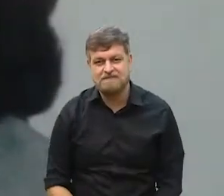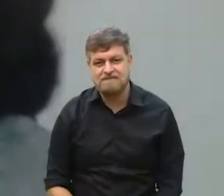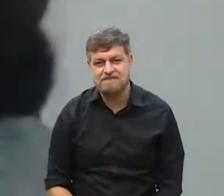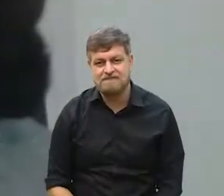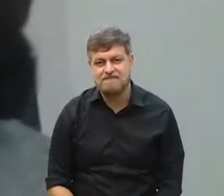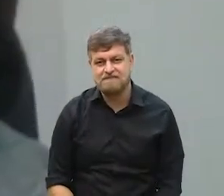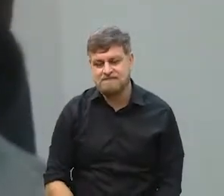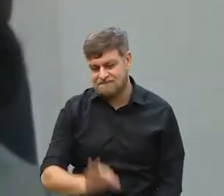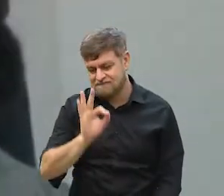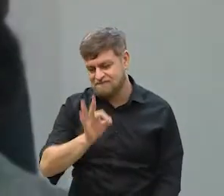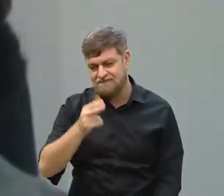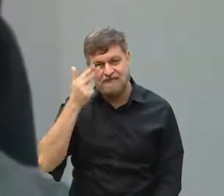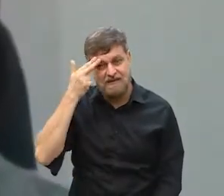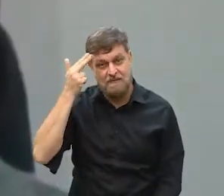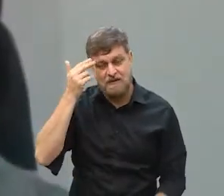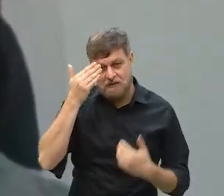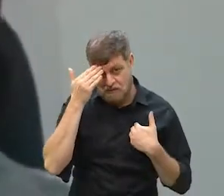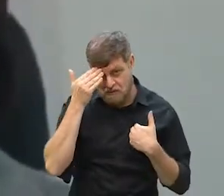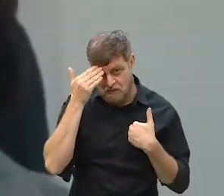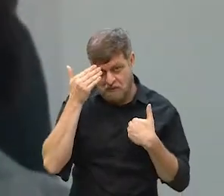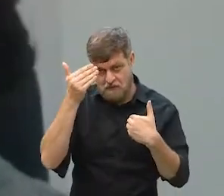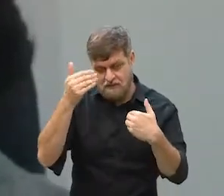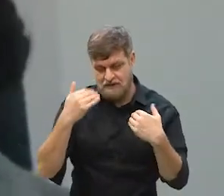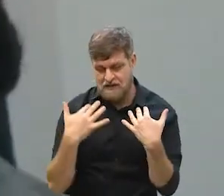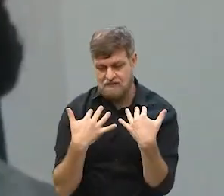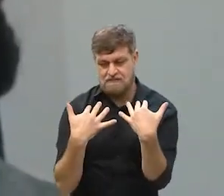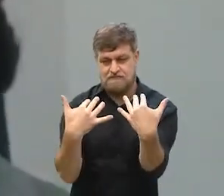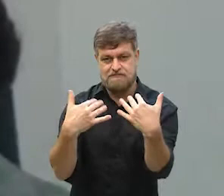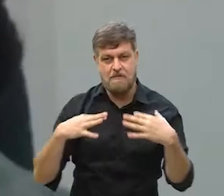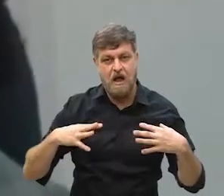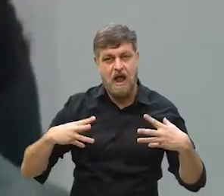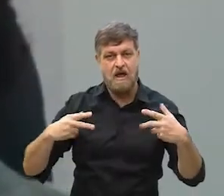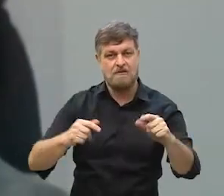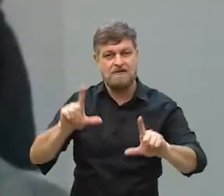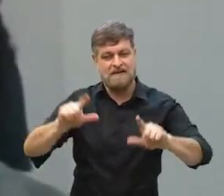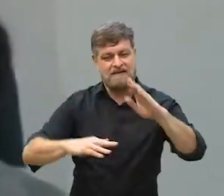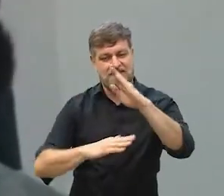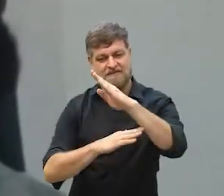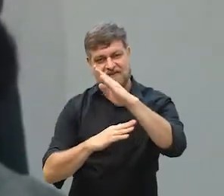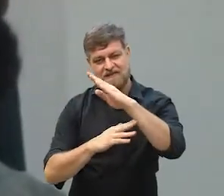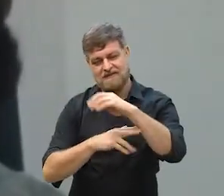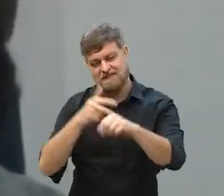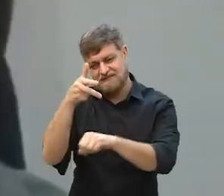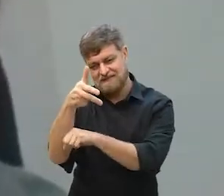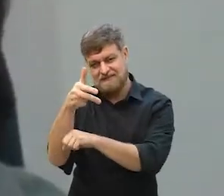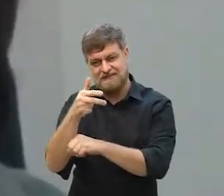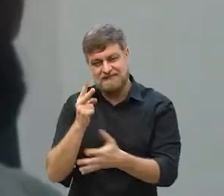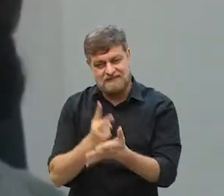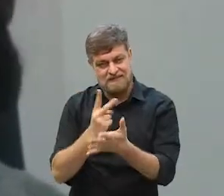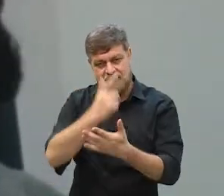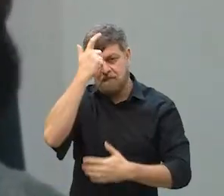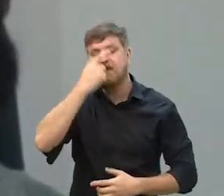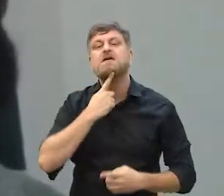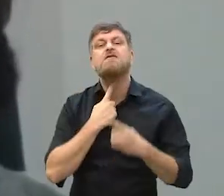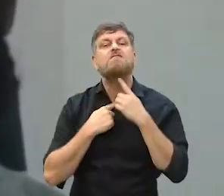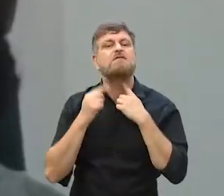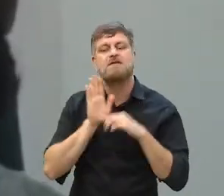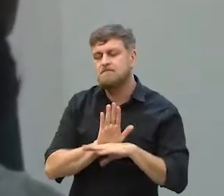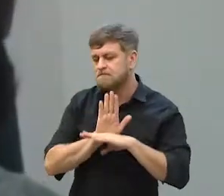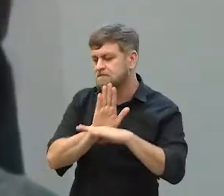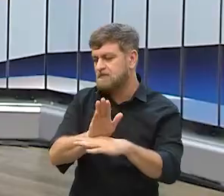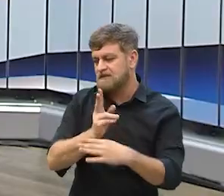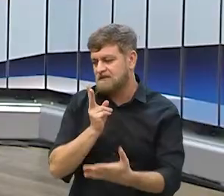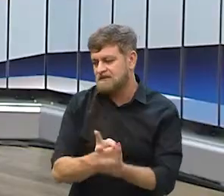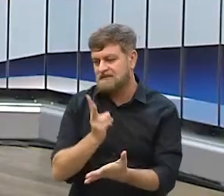Com certeza, Gabriel. Obrigada a todos vocês, obrigada à TV Câmara também, enfim, sempre à disposição, sempre à